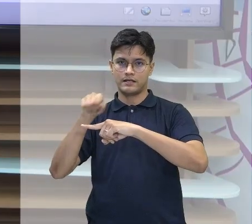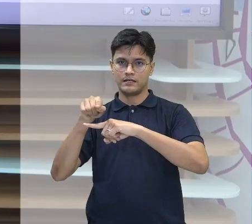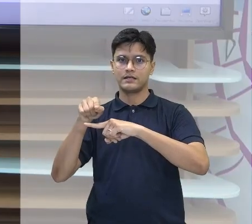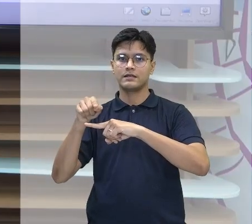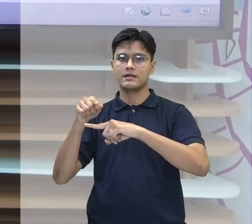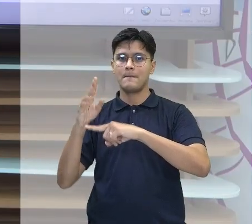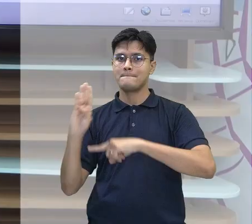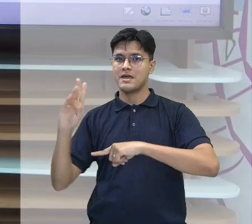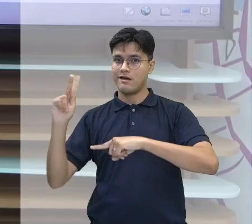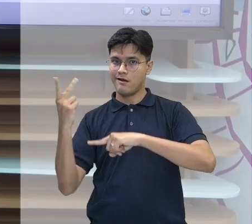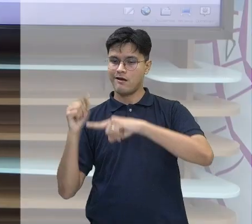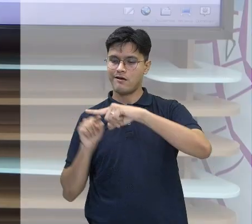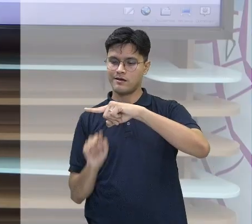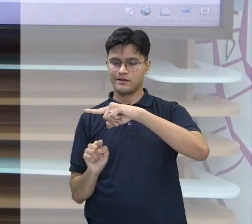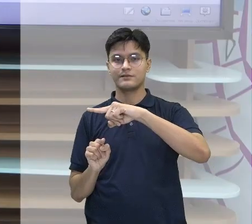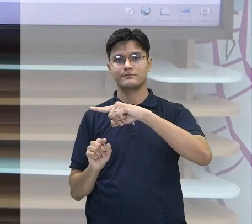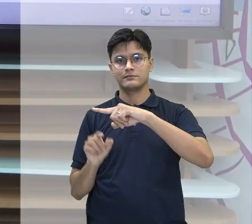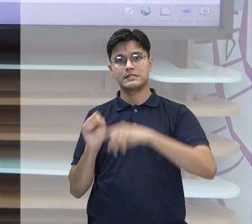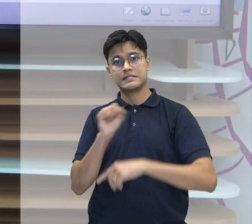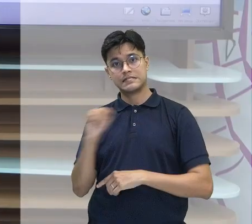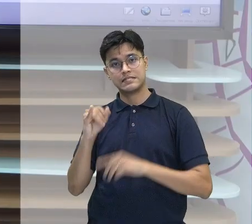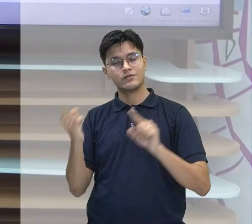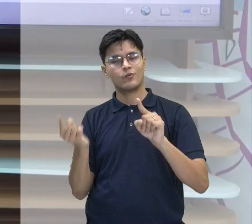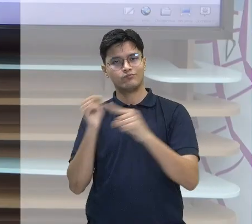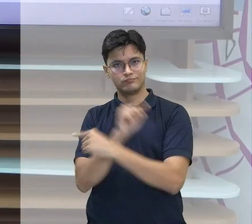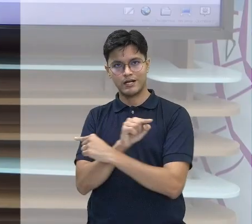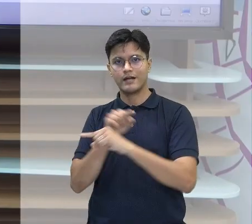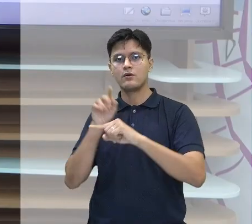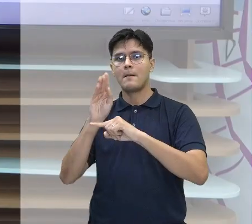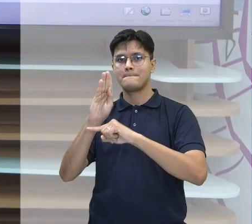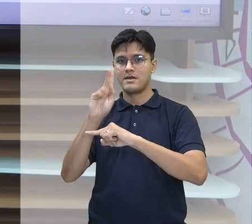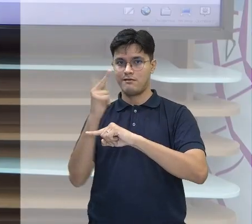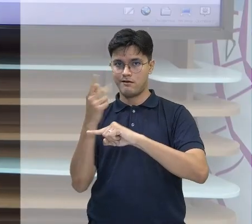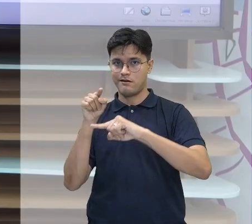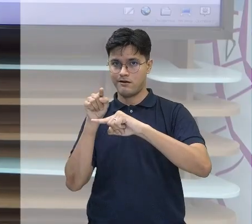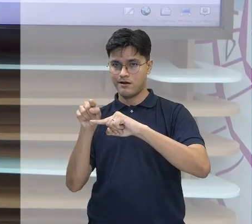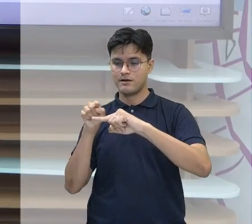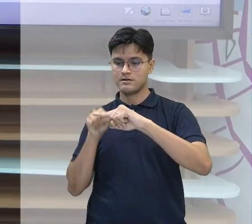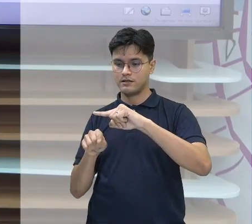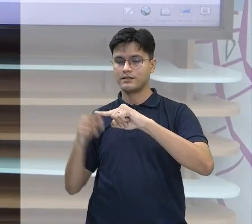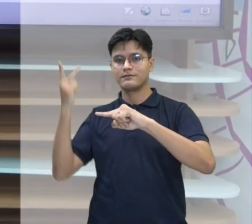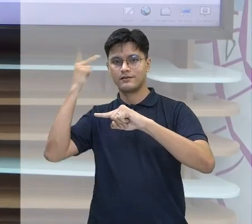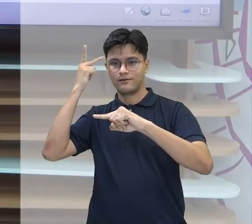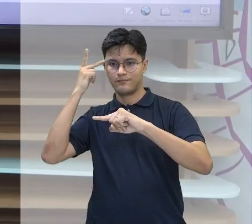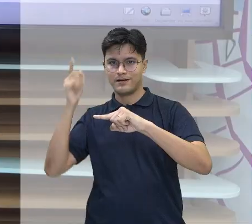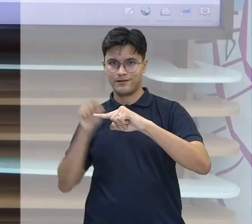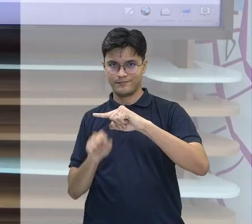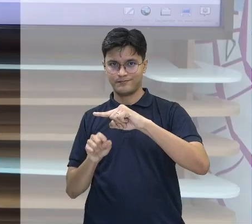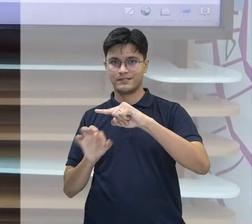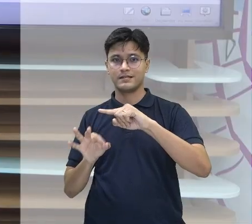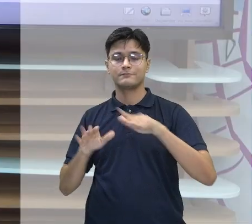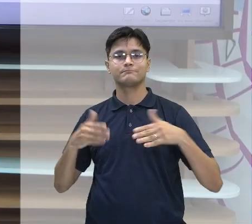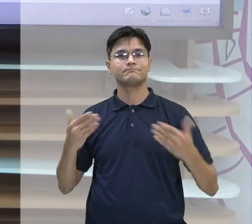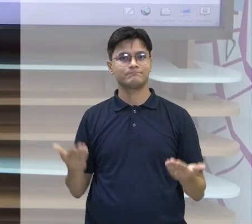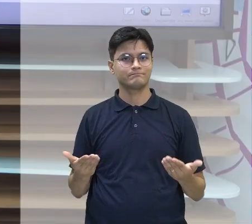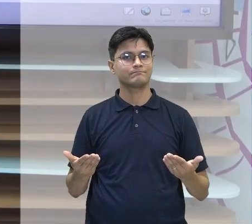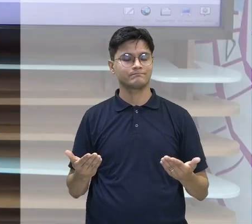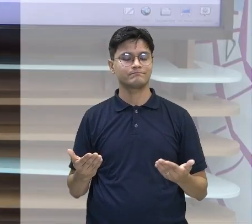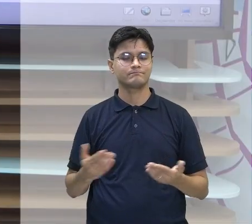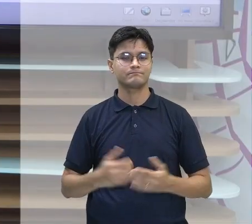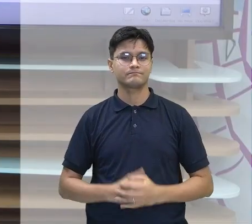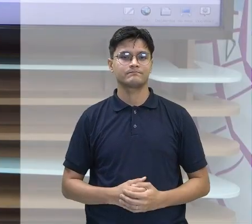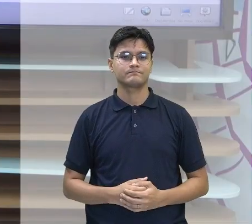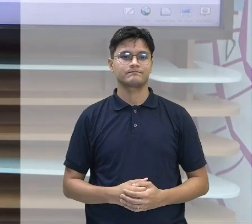sobre 6. Se fosse o contrário, Belo Horizonte está para São Paulo, né? Se essa fosse a leitura, então seria 6 está